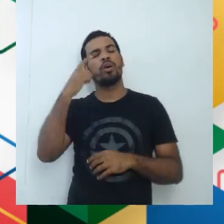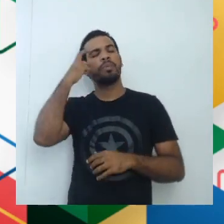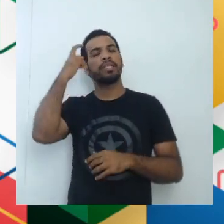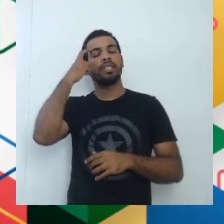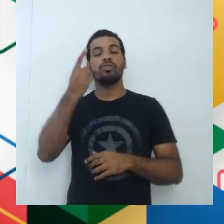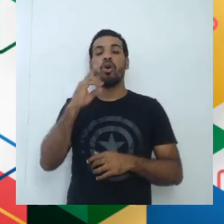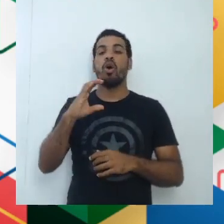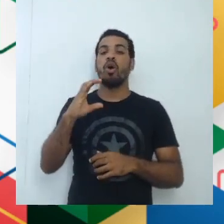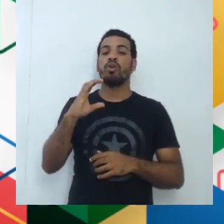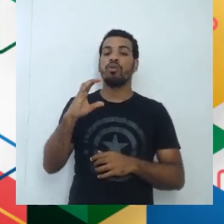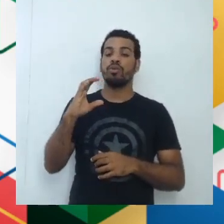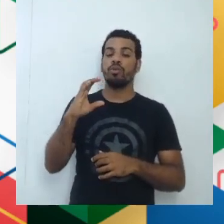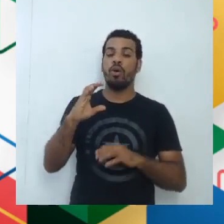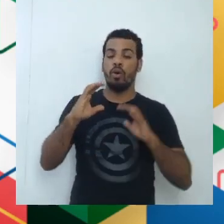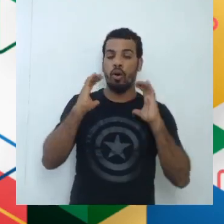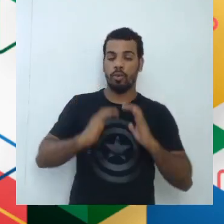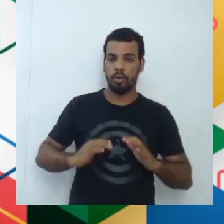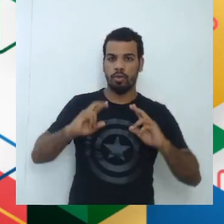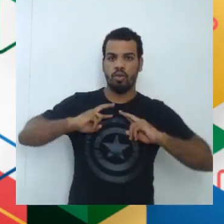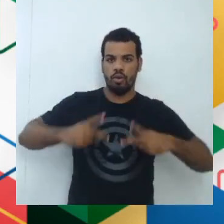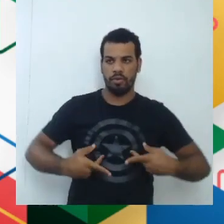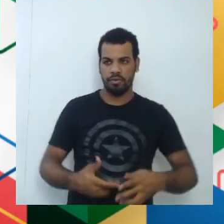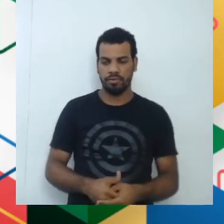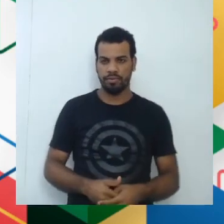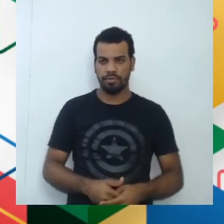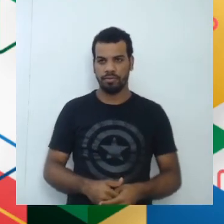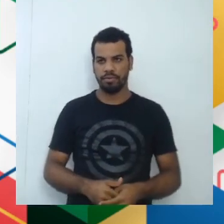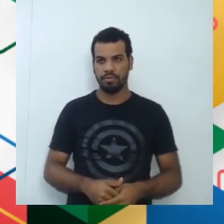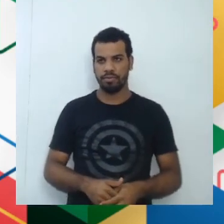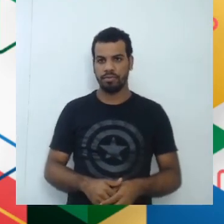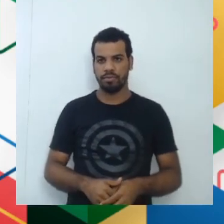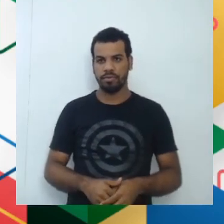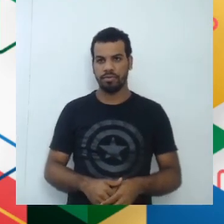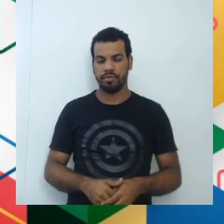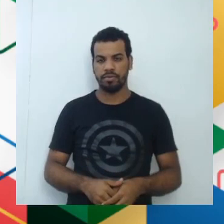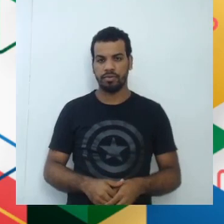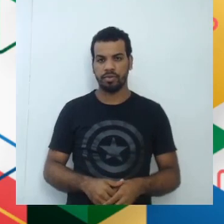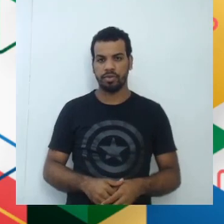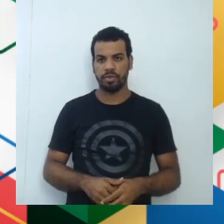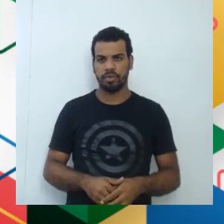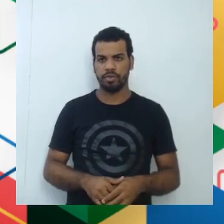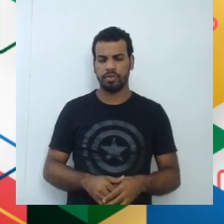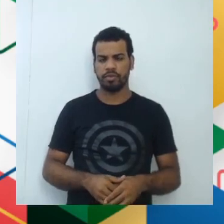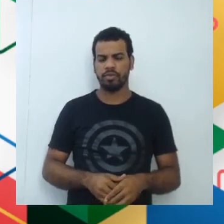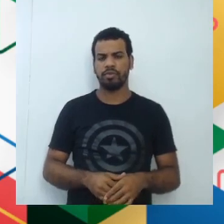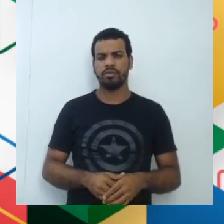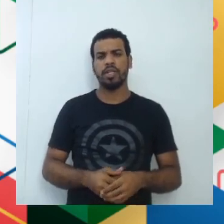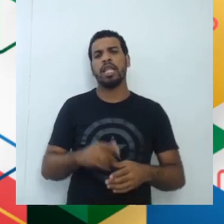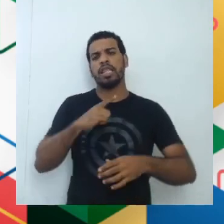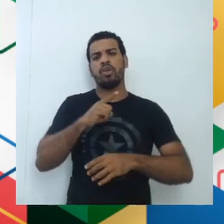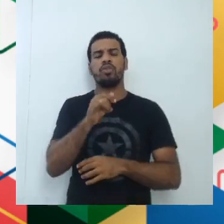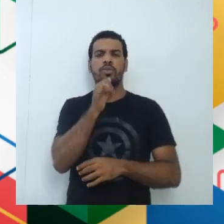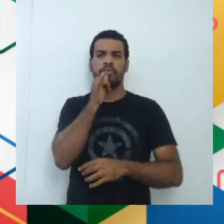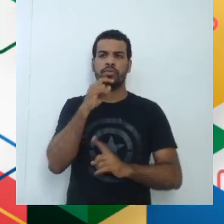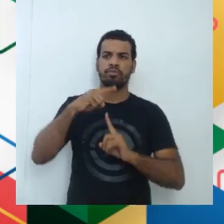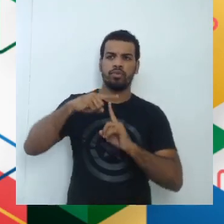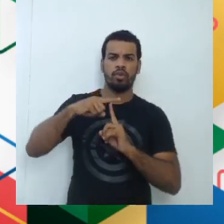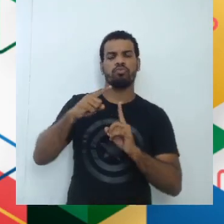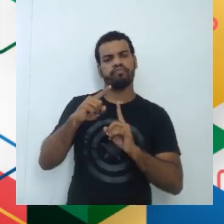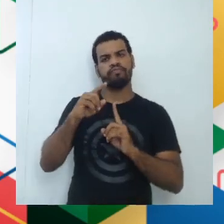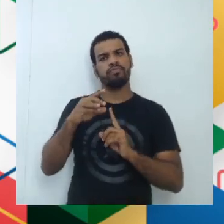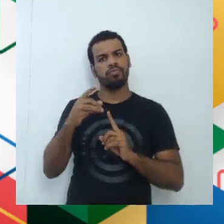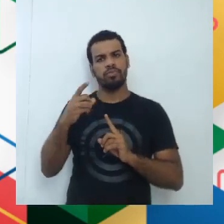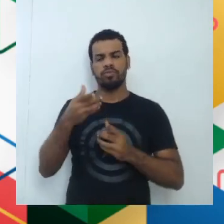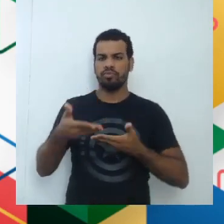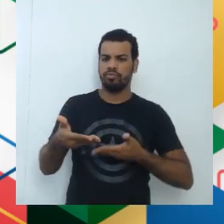esse comportamento do ser humano. Então, os tipos ideais, eles têm exemplos, né? Então, a gente vai ter o tipo ideal, que é a